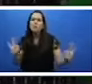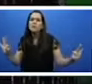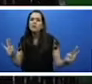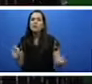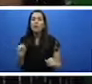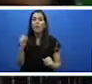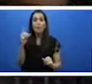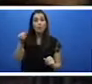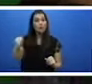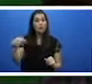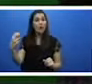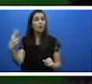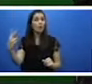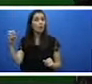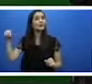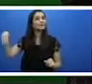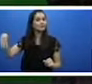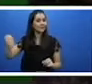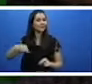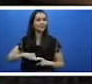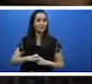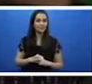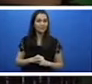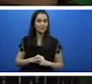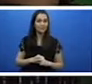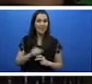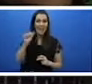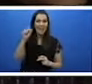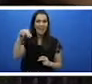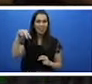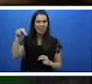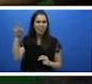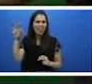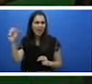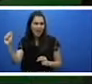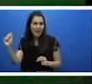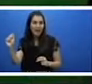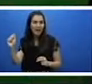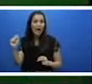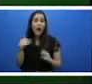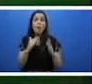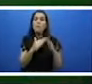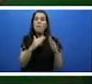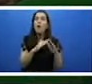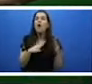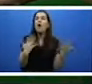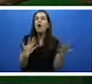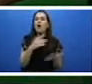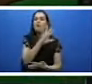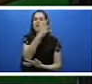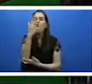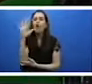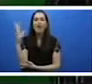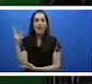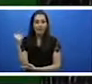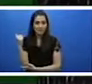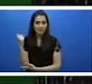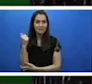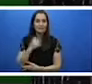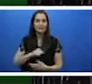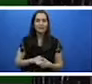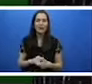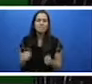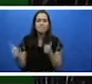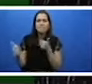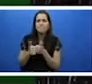metros. A anta? O habitat? Florestas úmidas e locais próximos